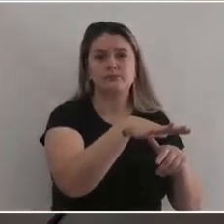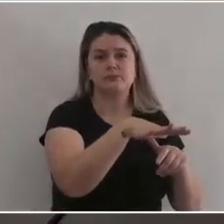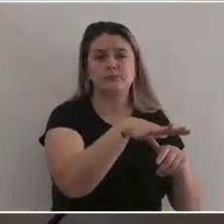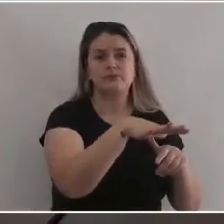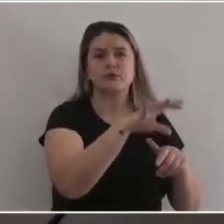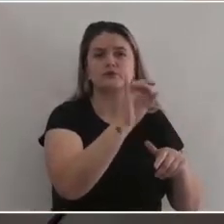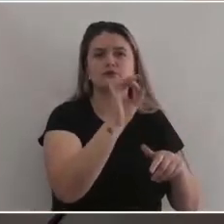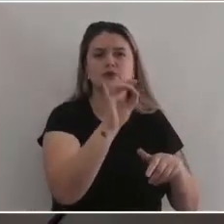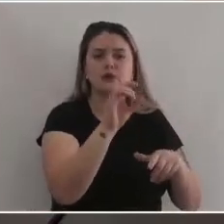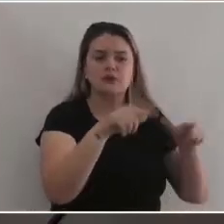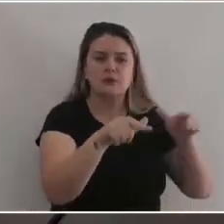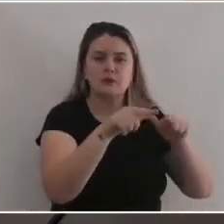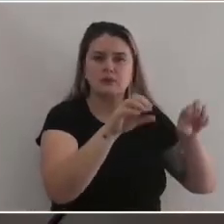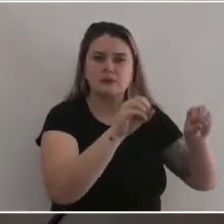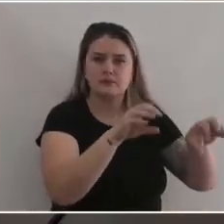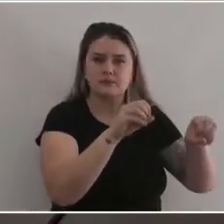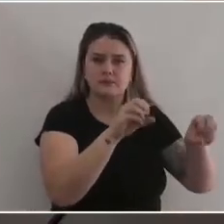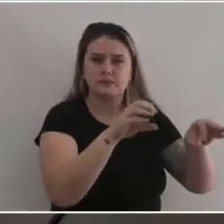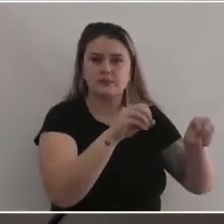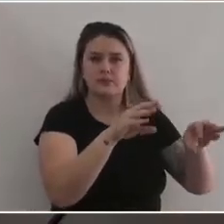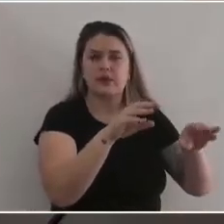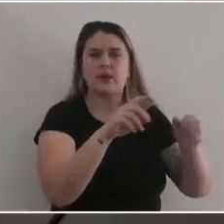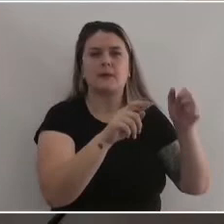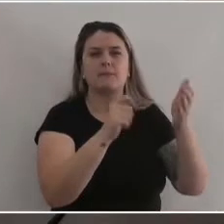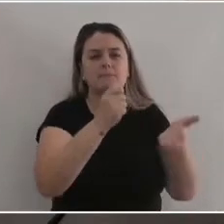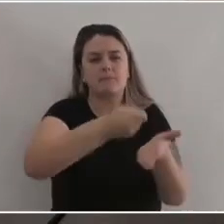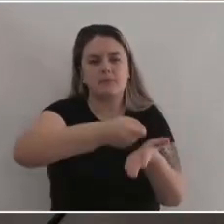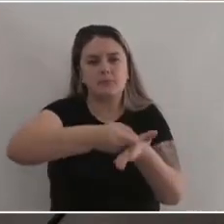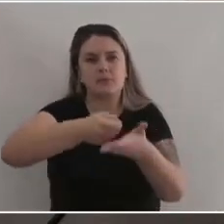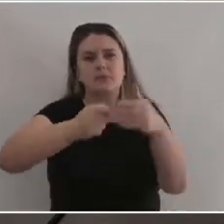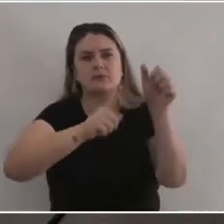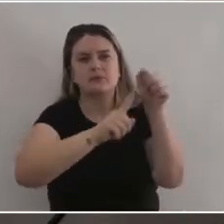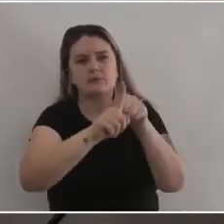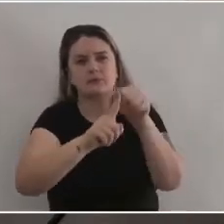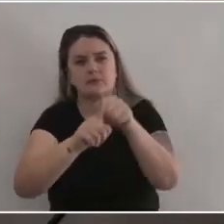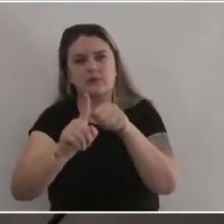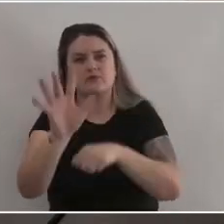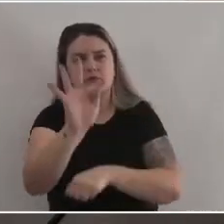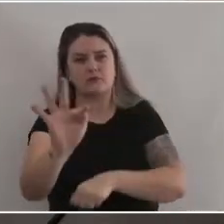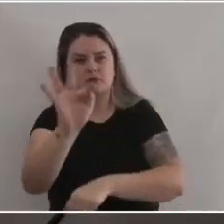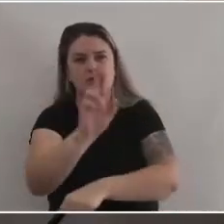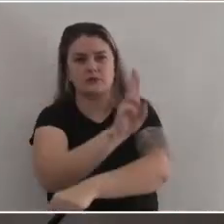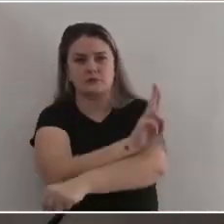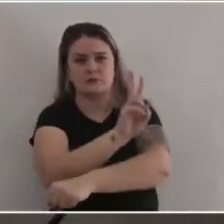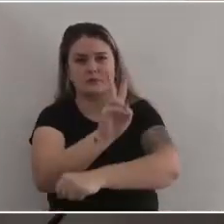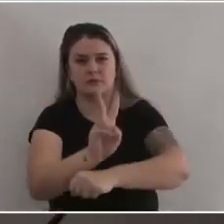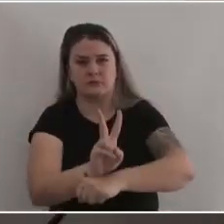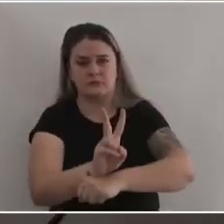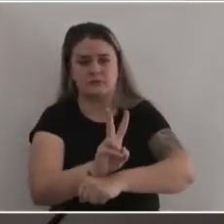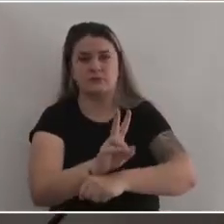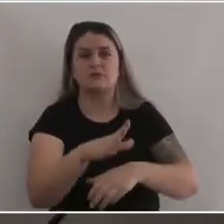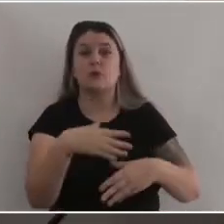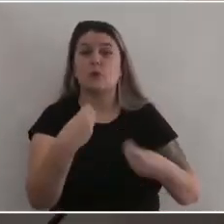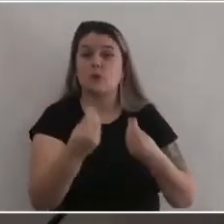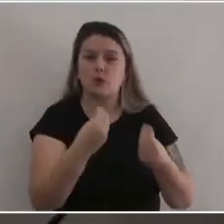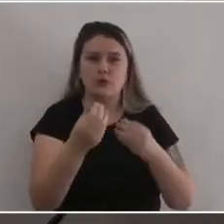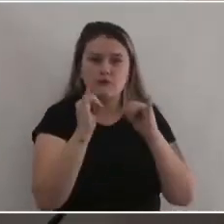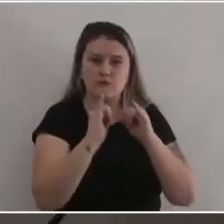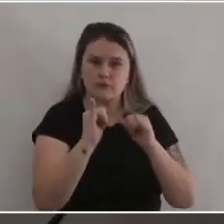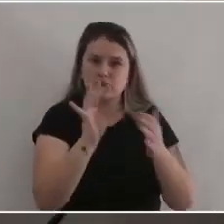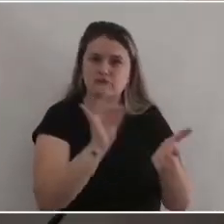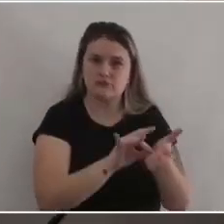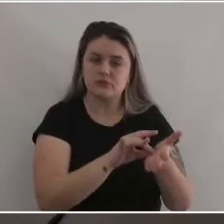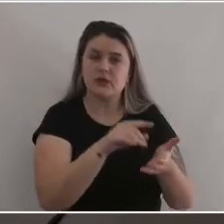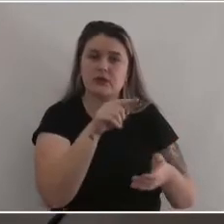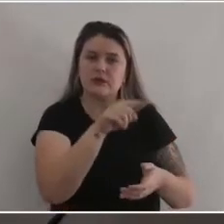são os serviços educacionais, referente às mensalidades da Uniuv, né? Como os dados são consolidados, então